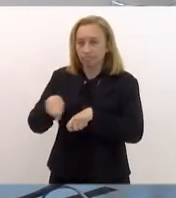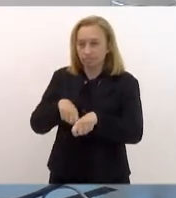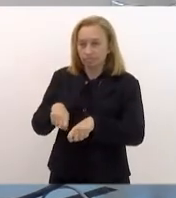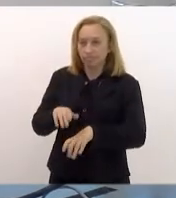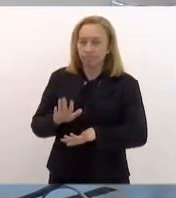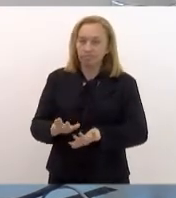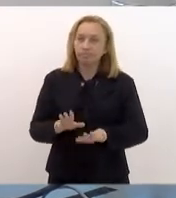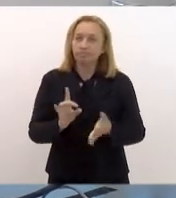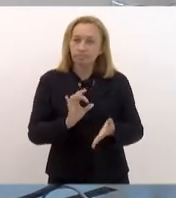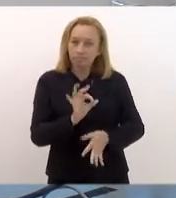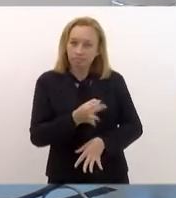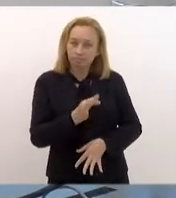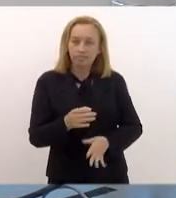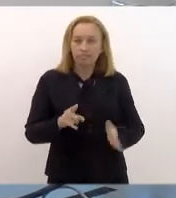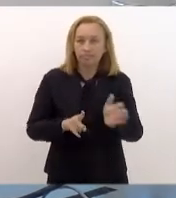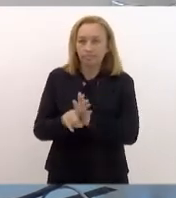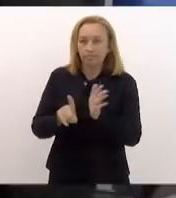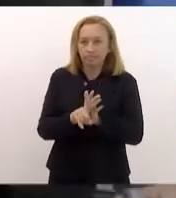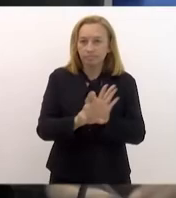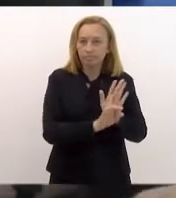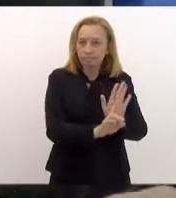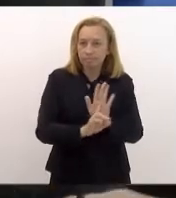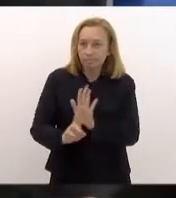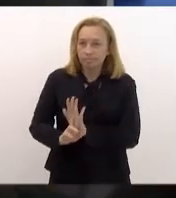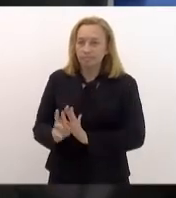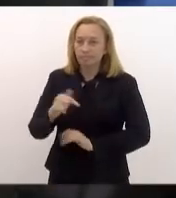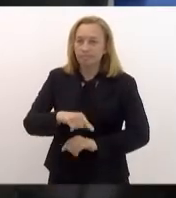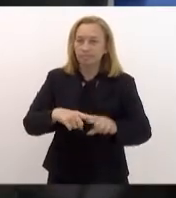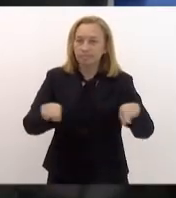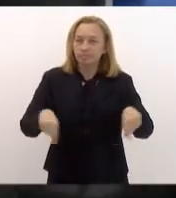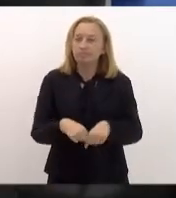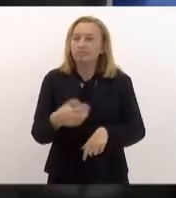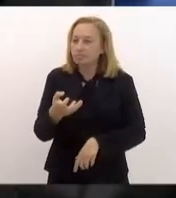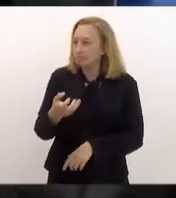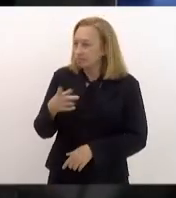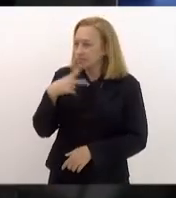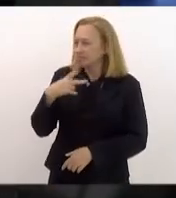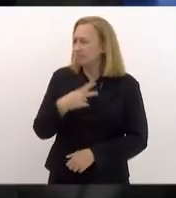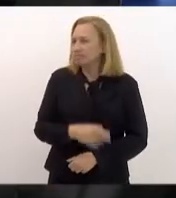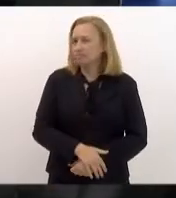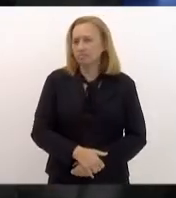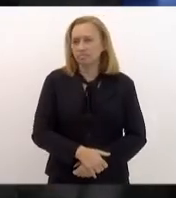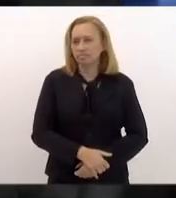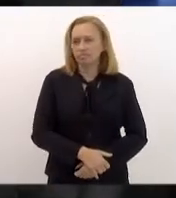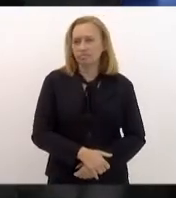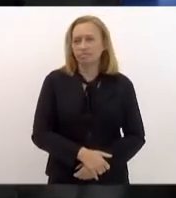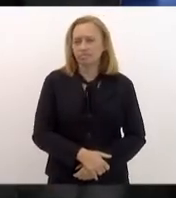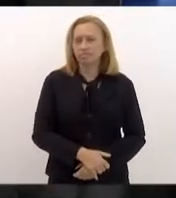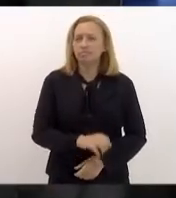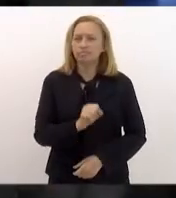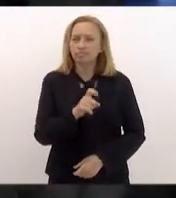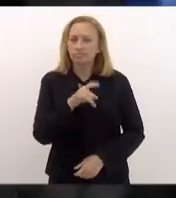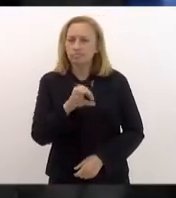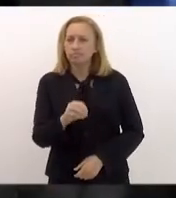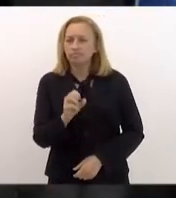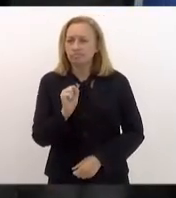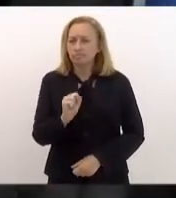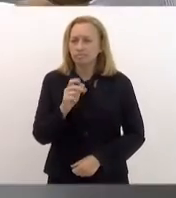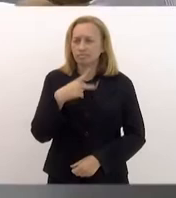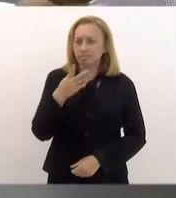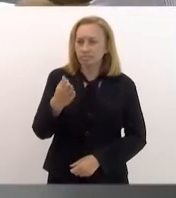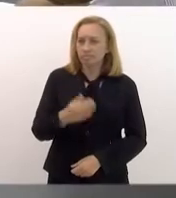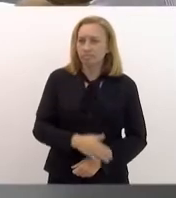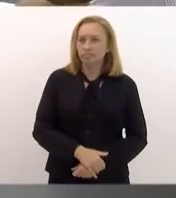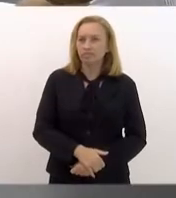eu queria perguntar às representações presentes aqui na sala, se ainda querem se manifestar. Assim, o José Diogo, né? Por favor, tenha a palavra.